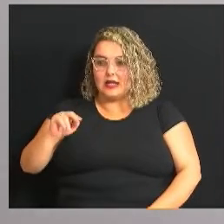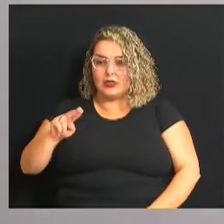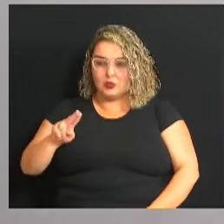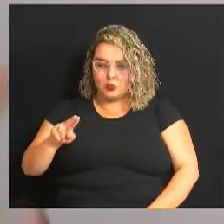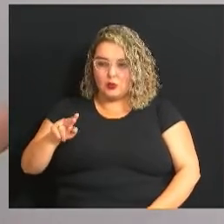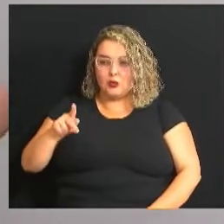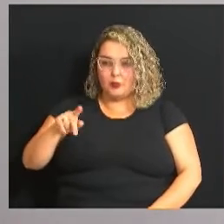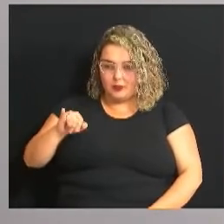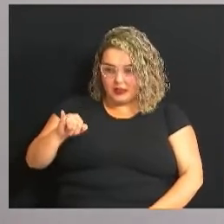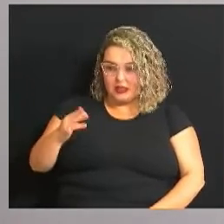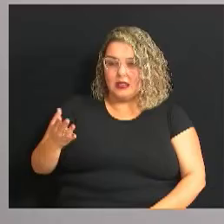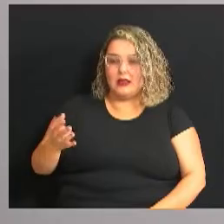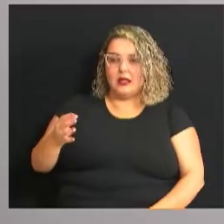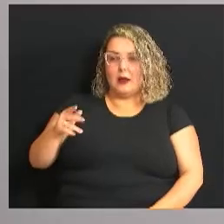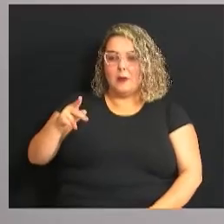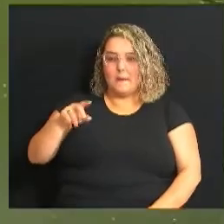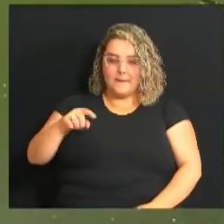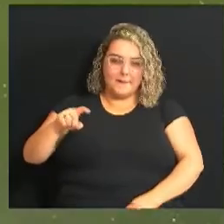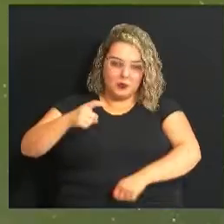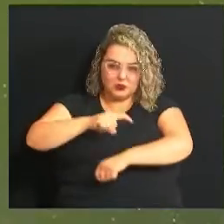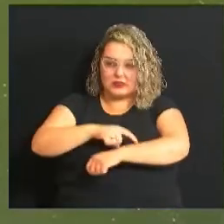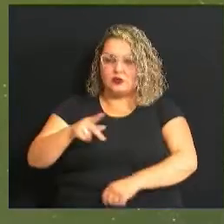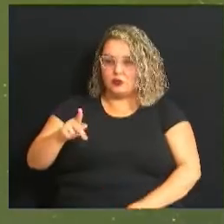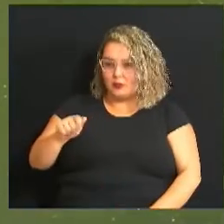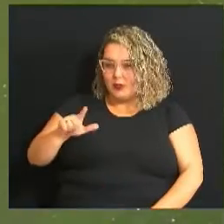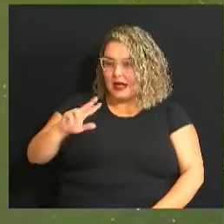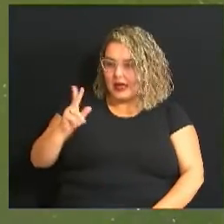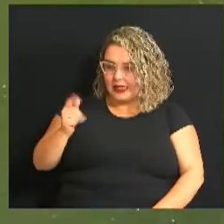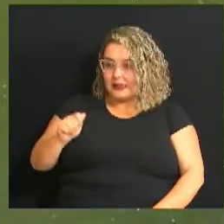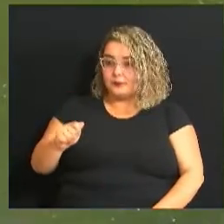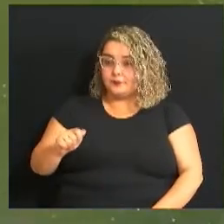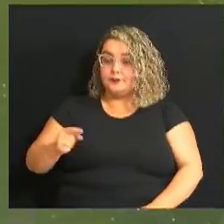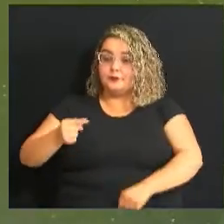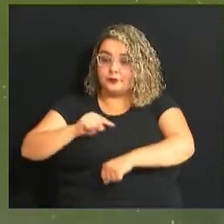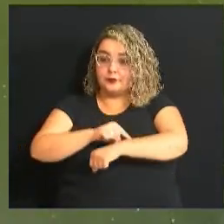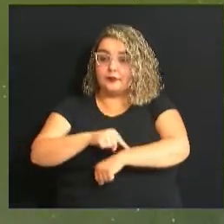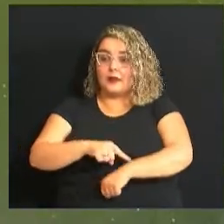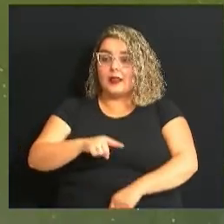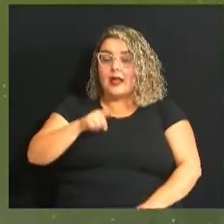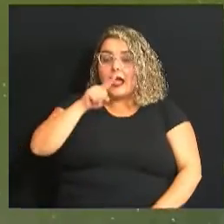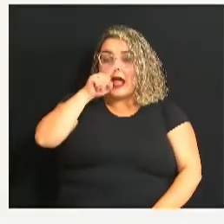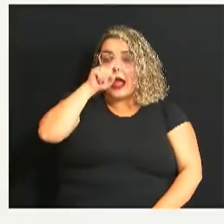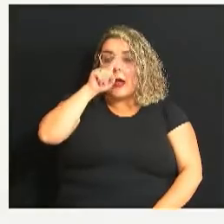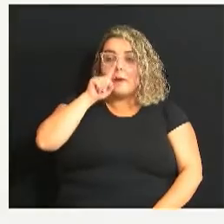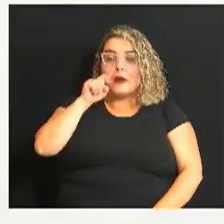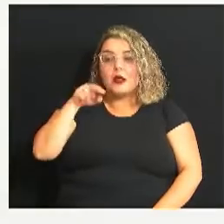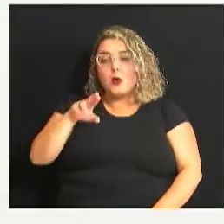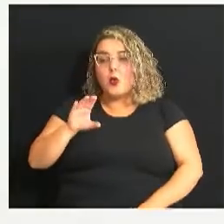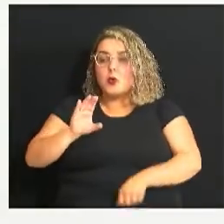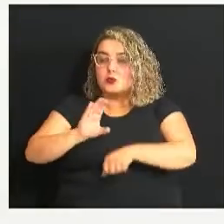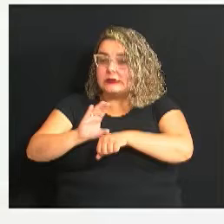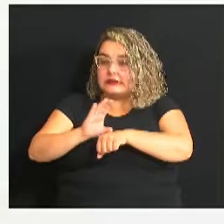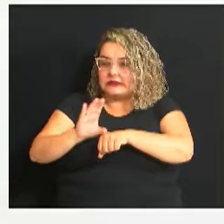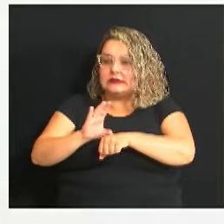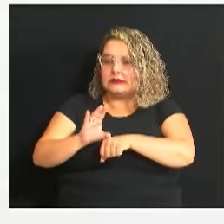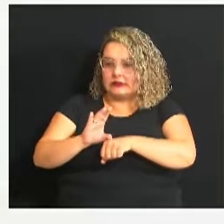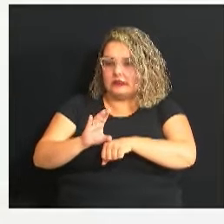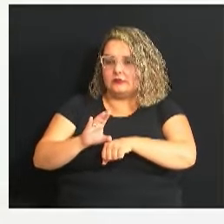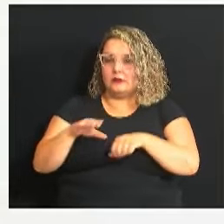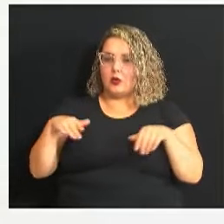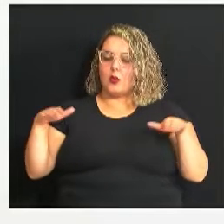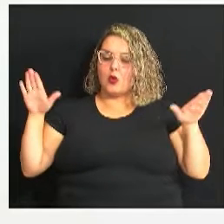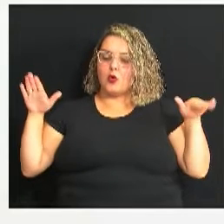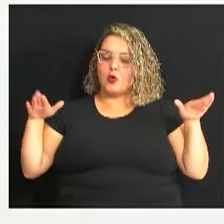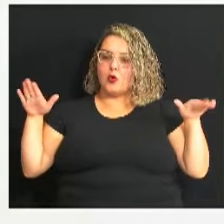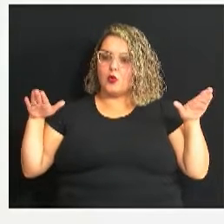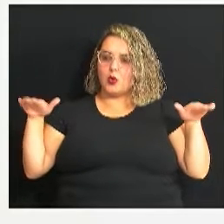esse é o mosquito que transmite a leishmaniose. O mosquito tem a cor amarela ou cinzenta e permanece de asas abertas